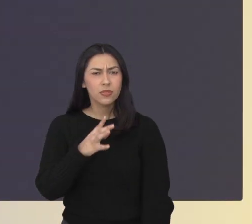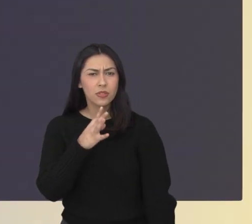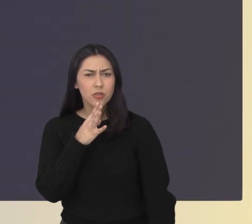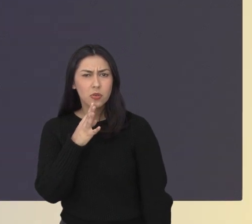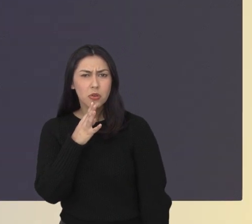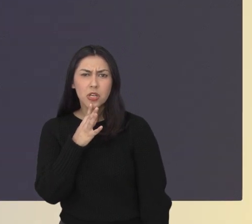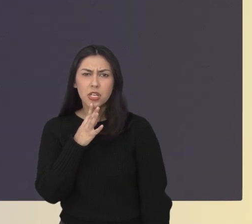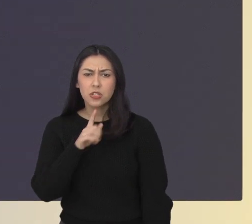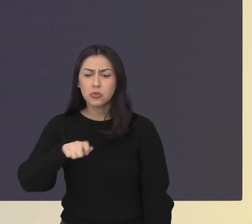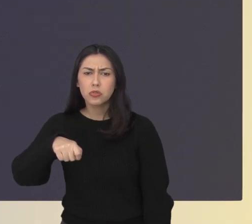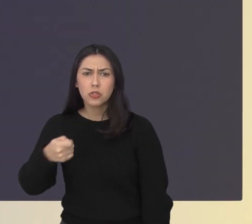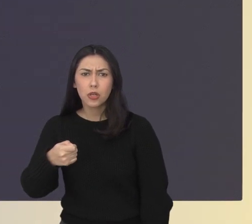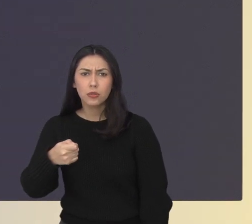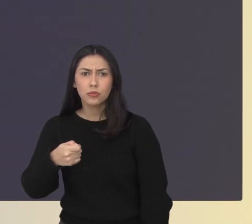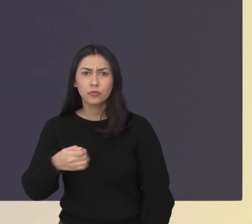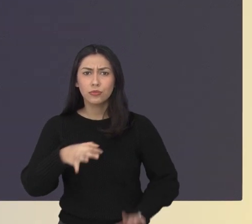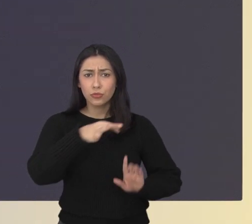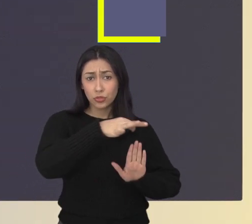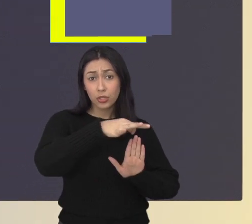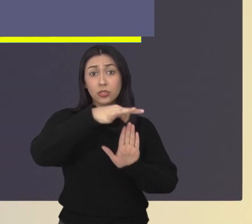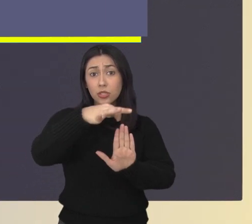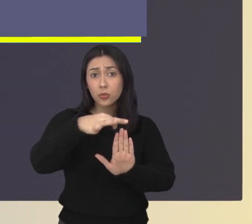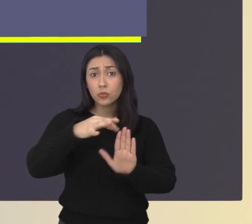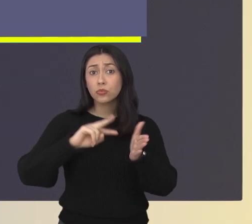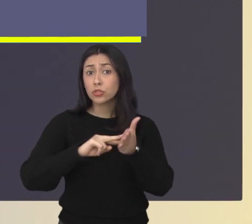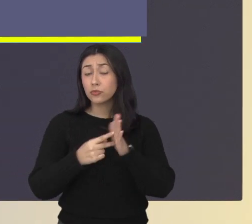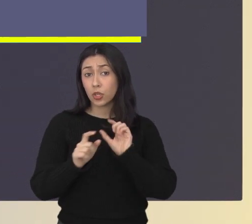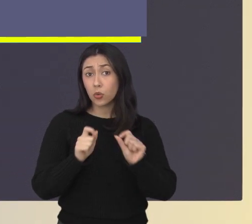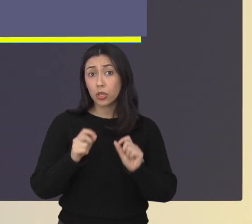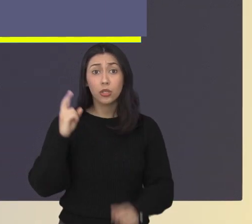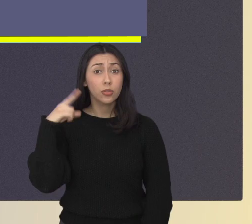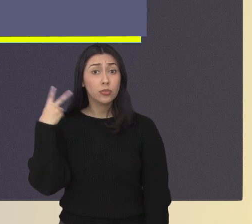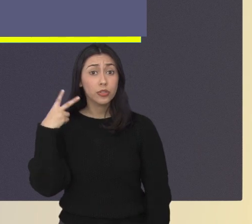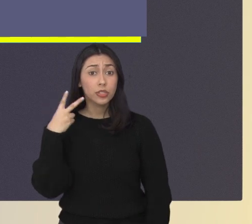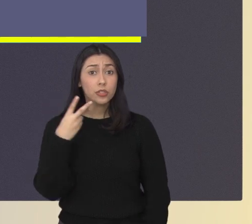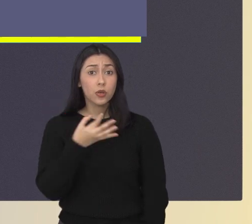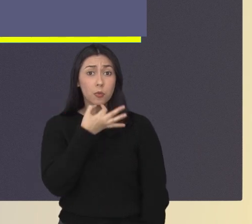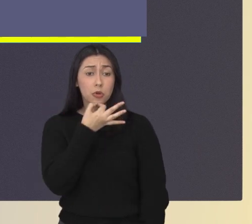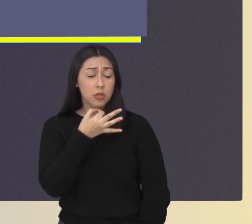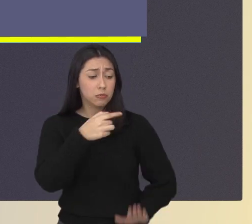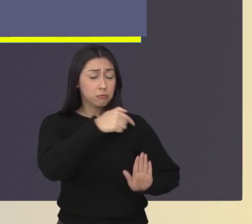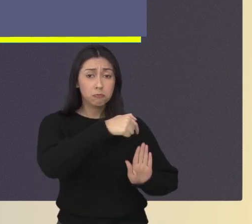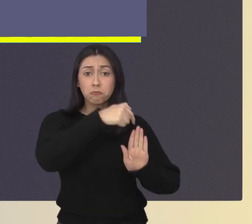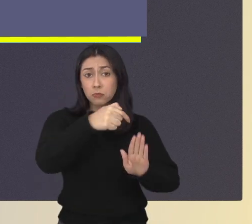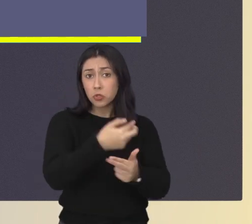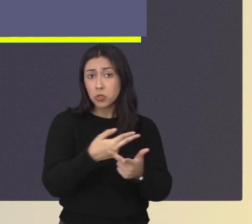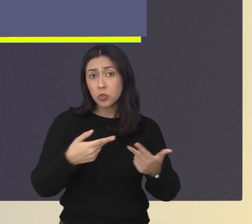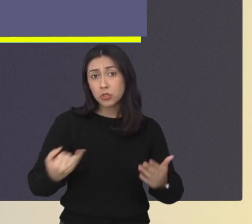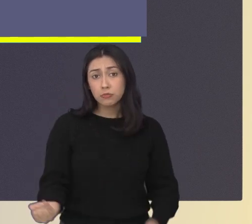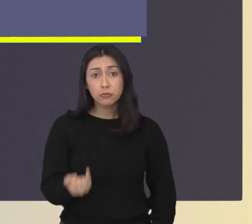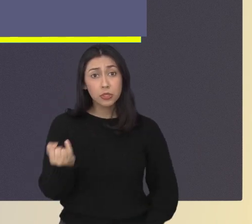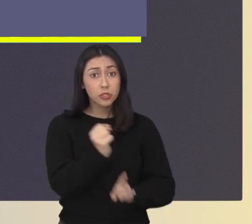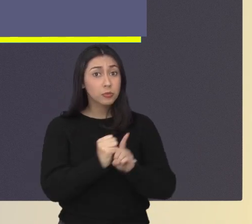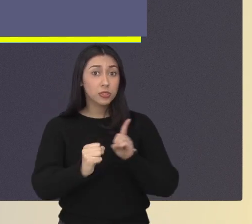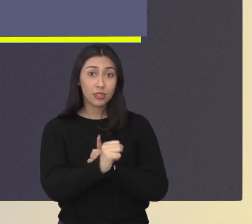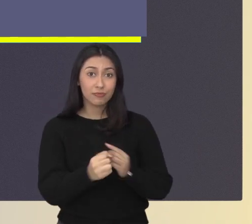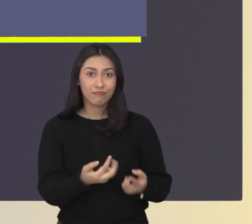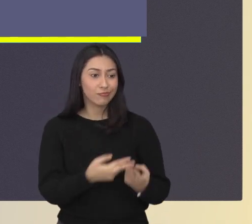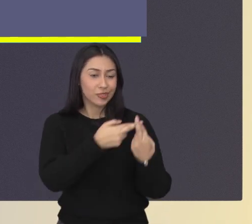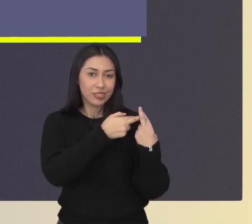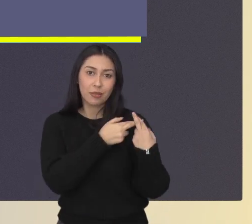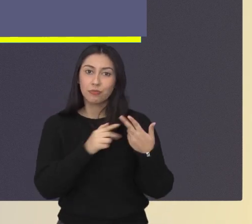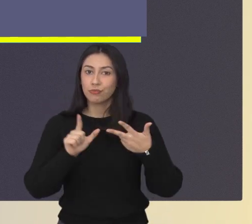Você já ouviu falar no termo indicação? É quando algum vereador sugere medidas de interesse público que não cabem ao